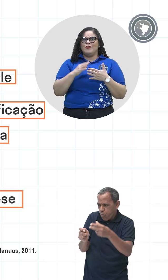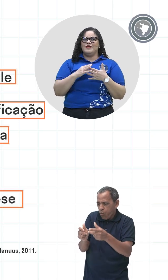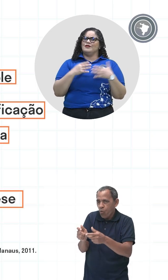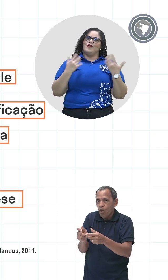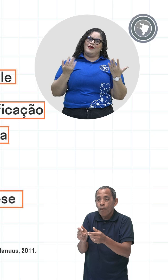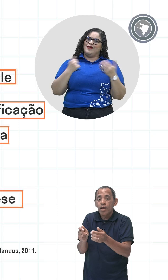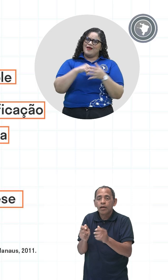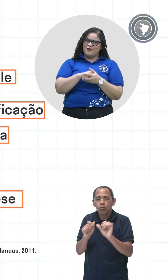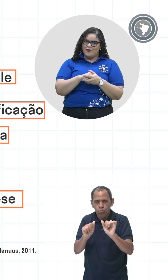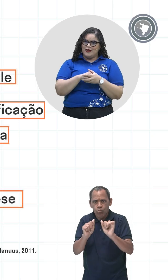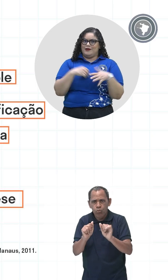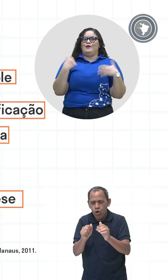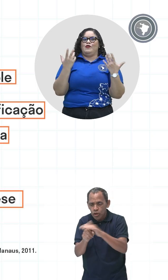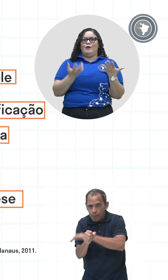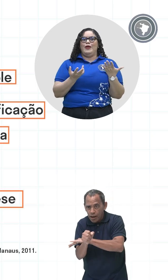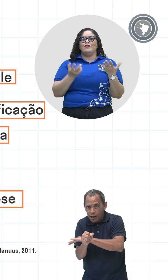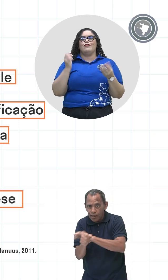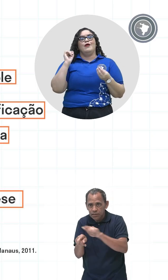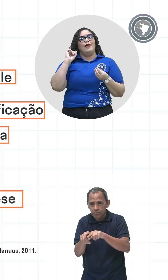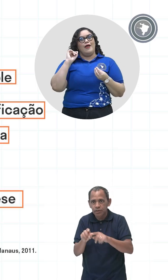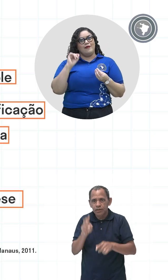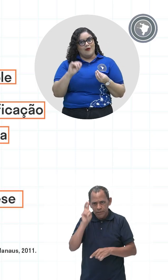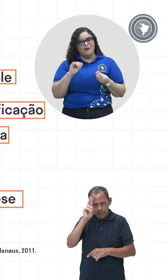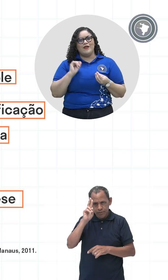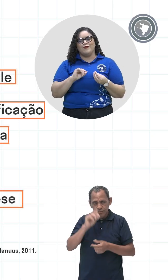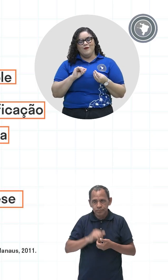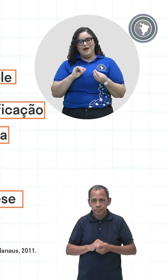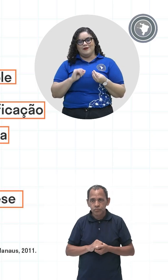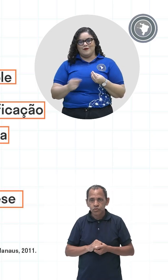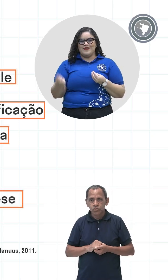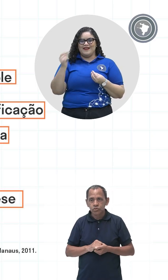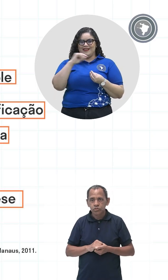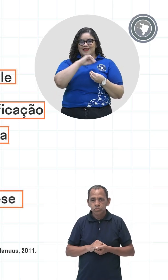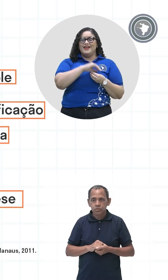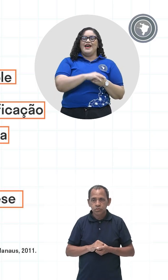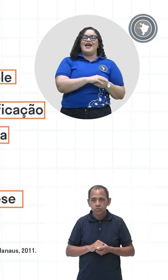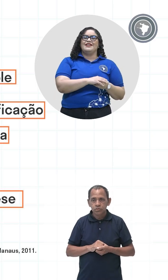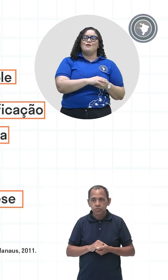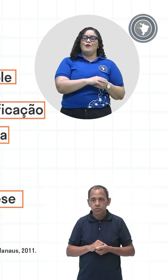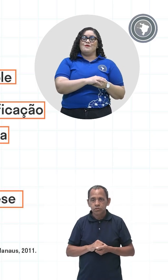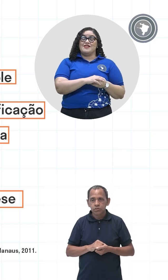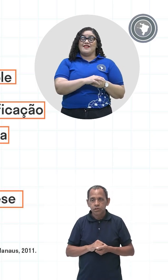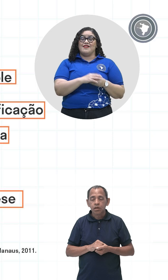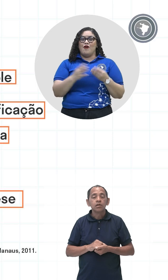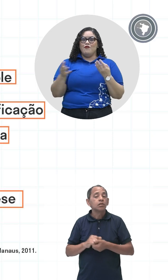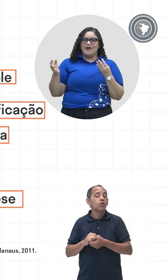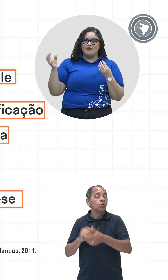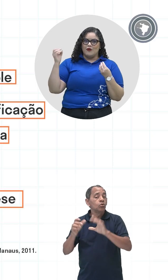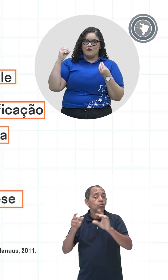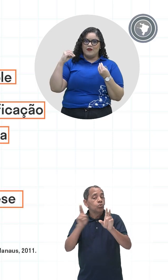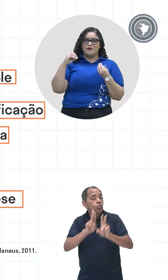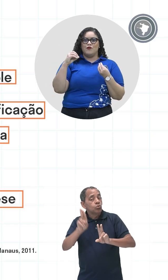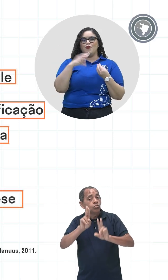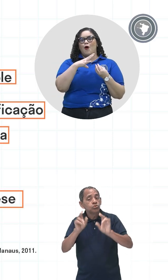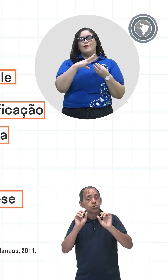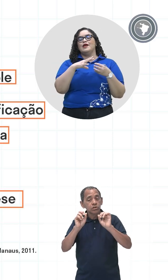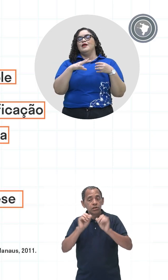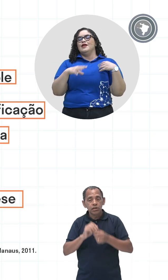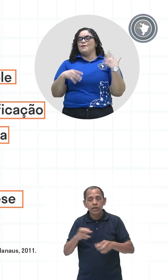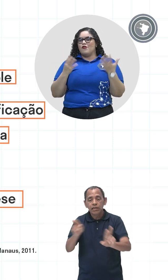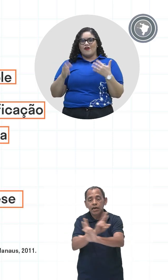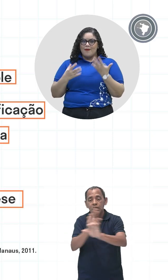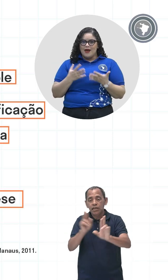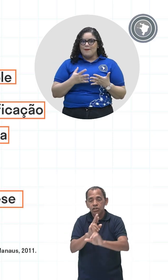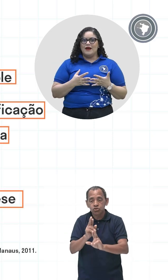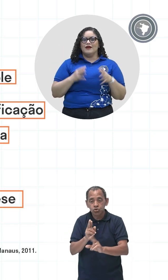ali açoitando. Ora, quem açoita intencionalmente são os seres humanos, mas aqui atribuímos essa ação ao vento, quando o vento sopra